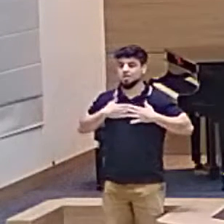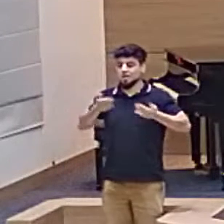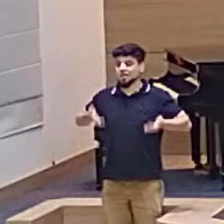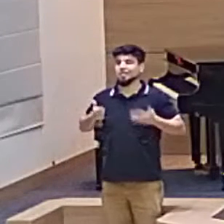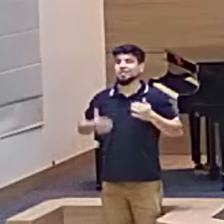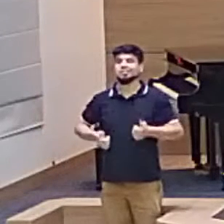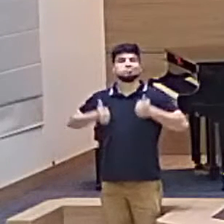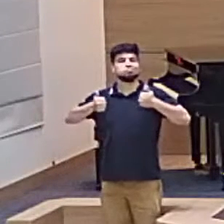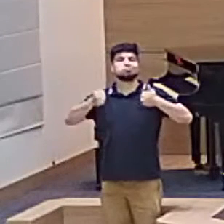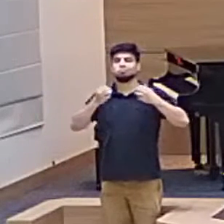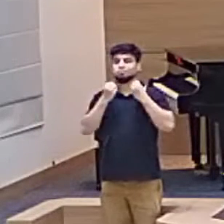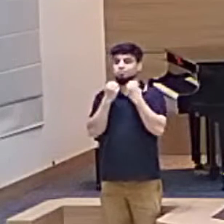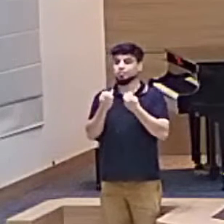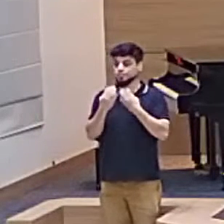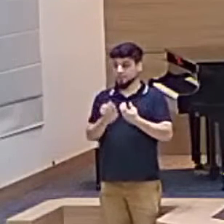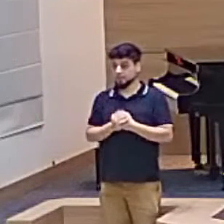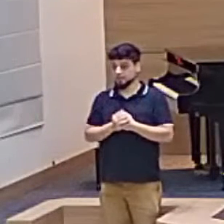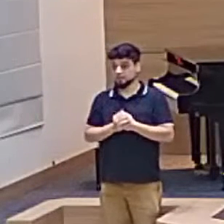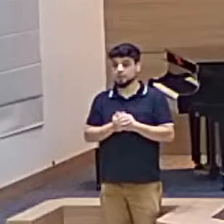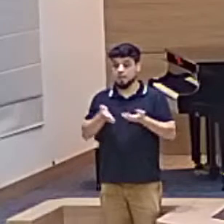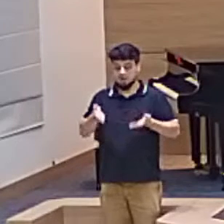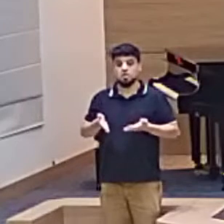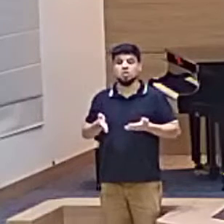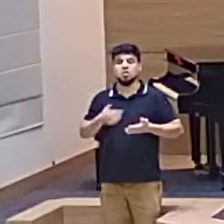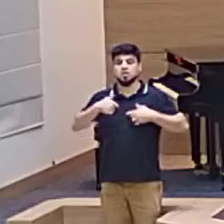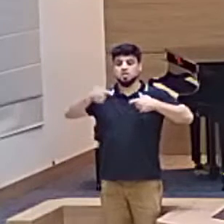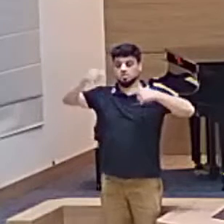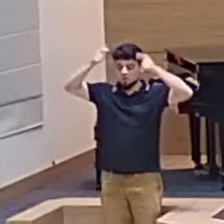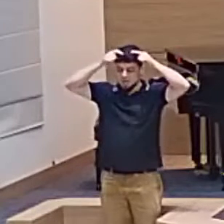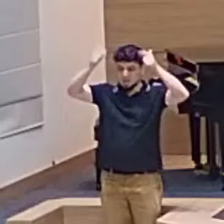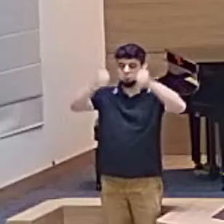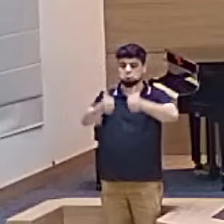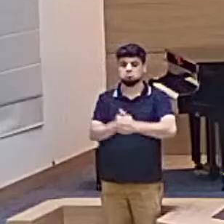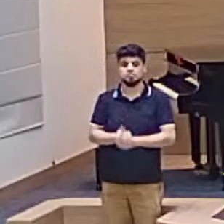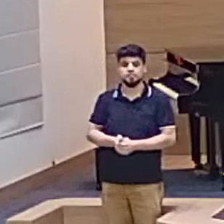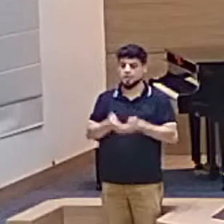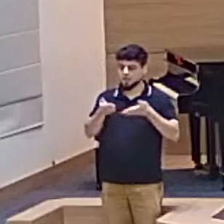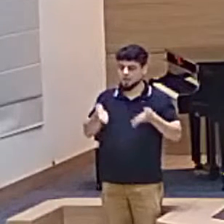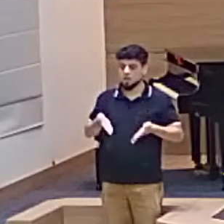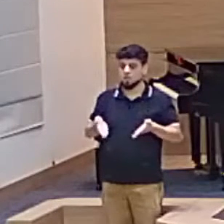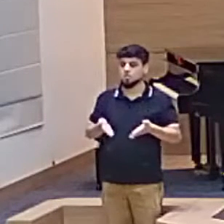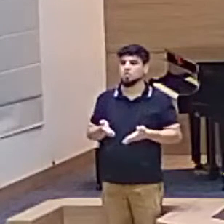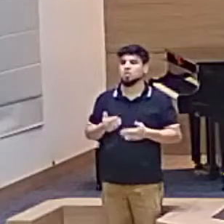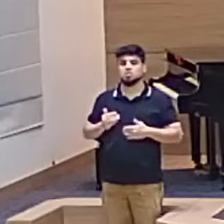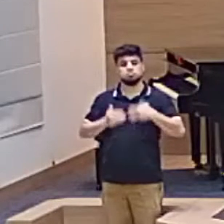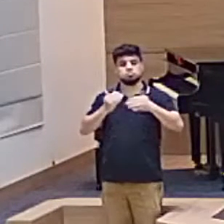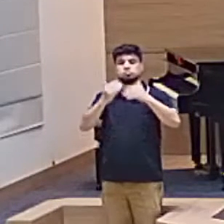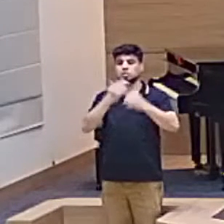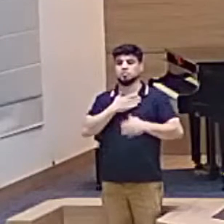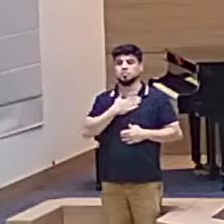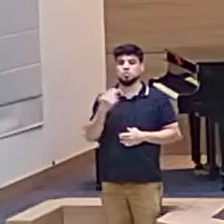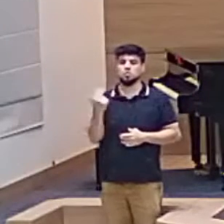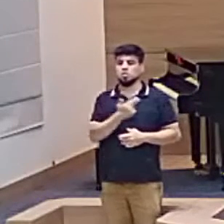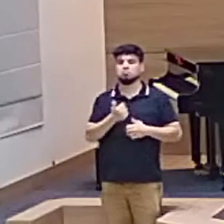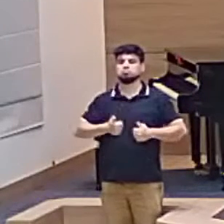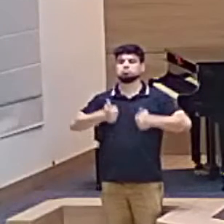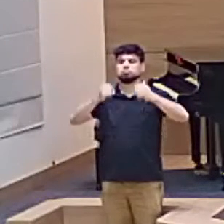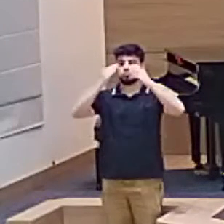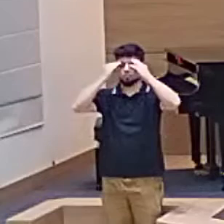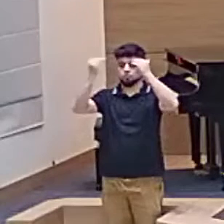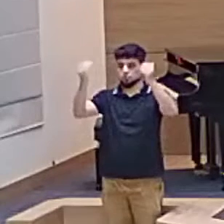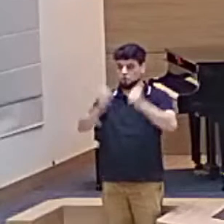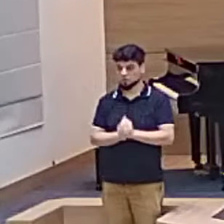o que ele queria era a sua profissão agora o que ele queria é que ele e o seu nome ficasse gravado na história